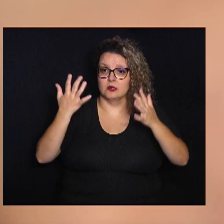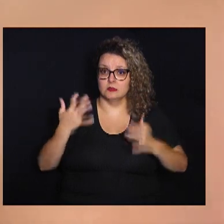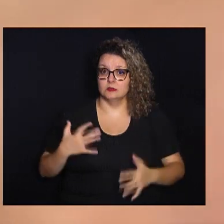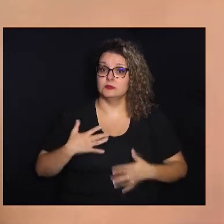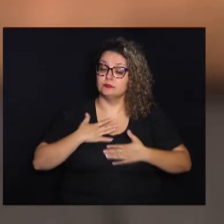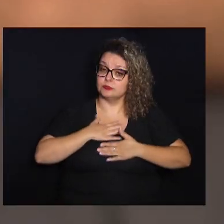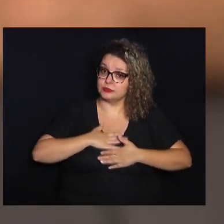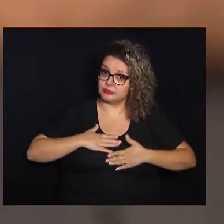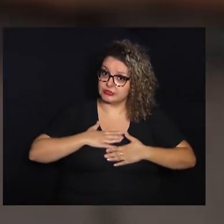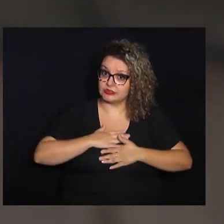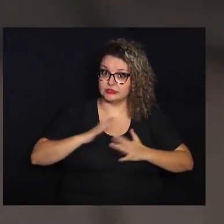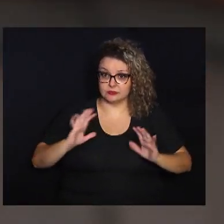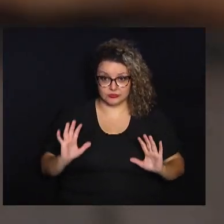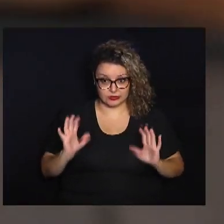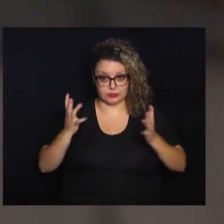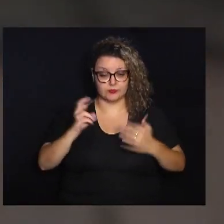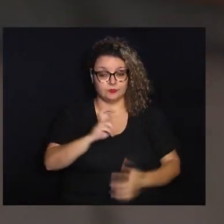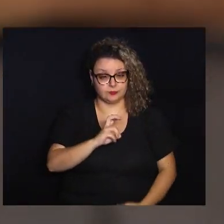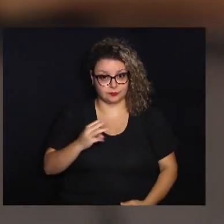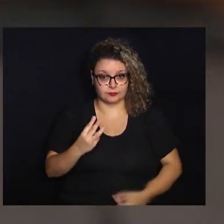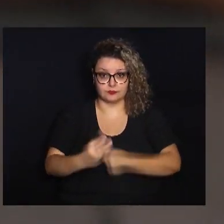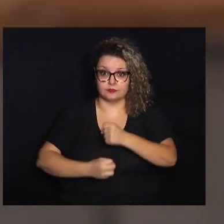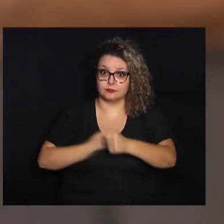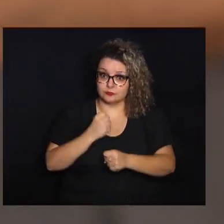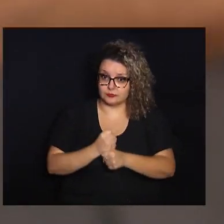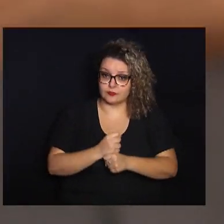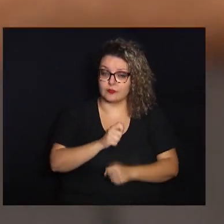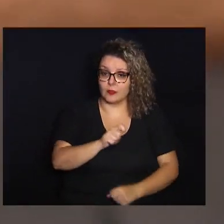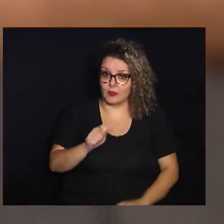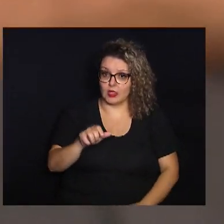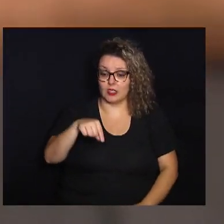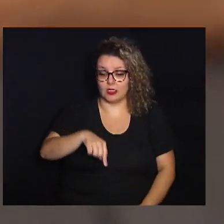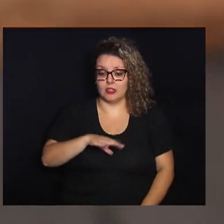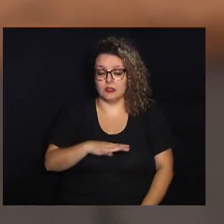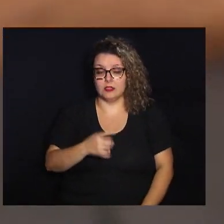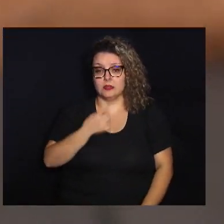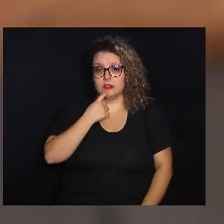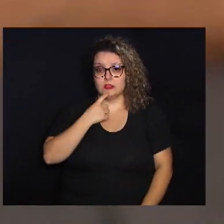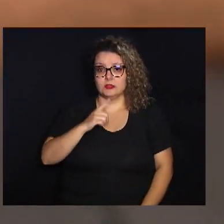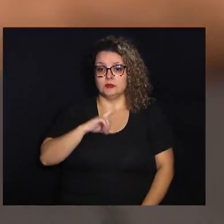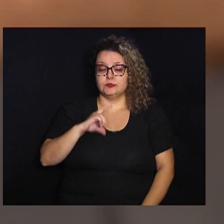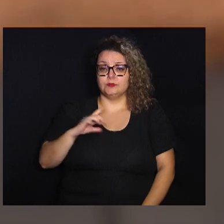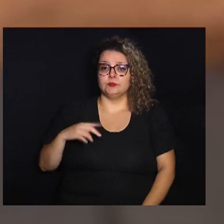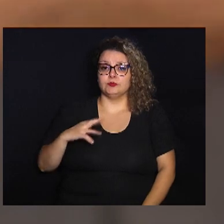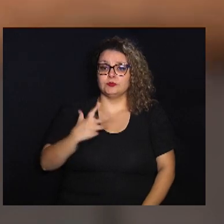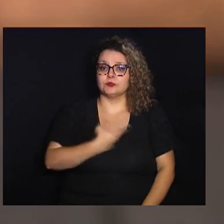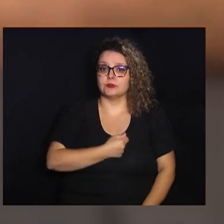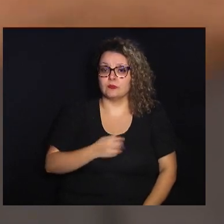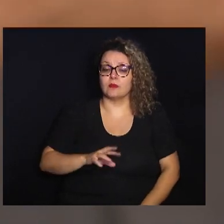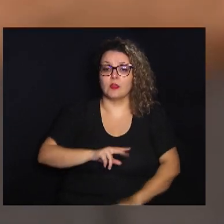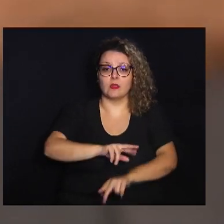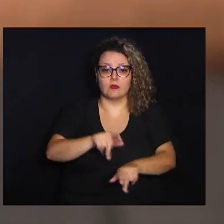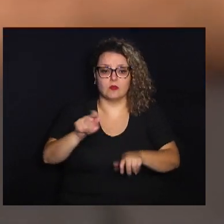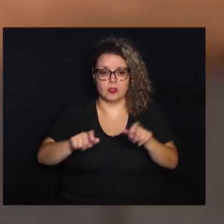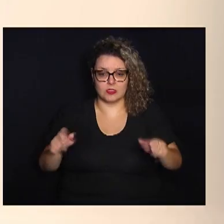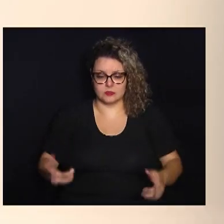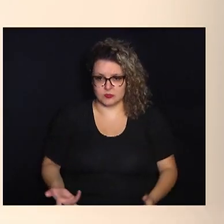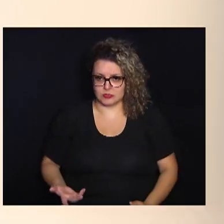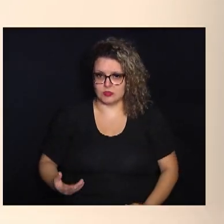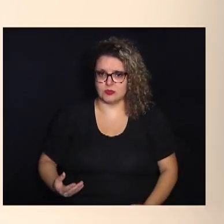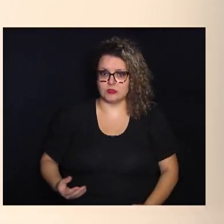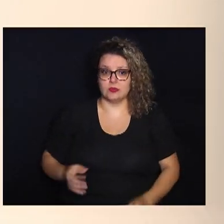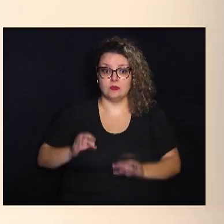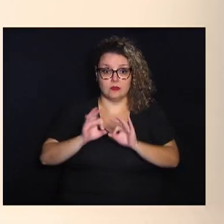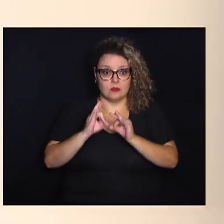gosto e com festa esses 53 anos do AA em Campinas, que tem salvo muitas vidas. São famílias que